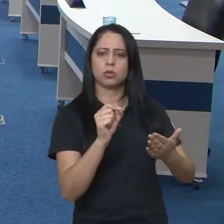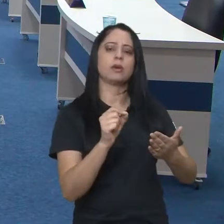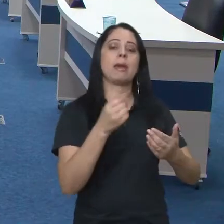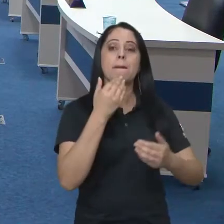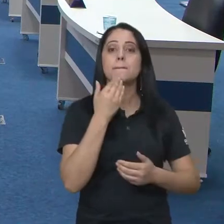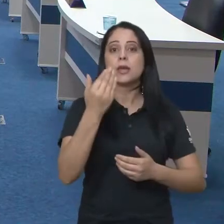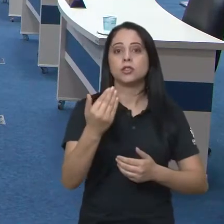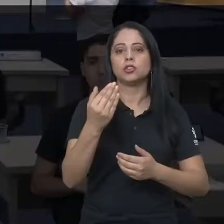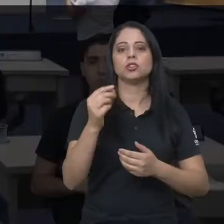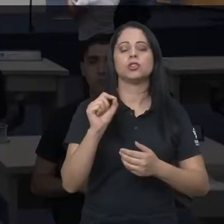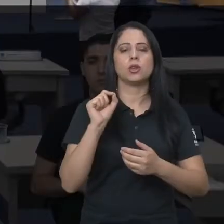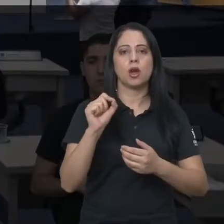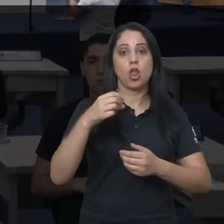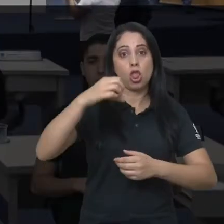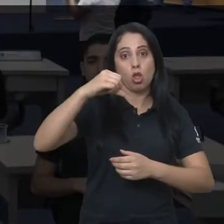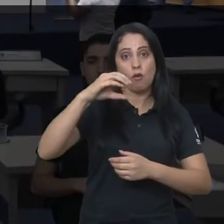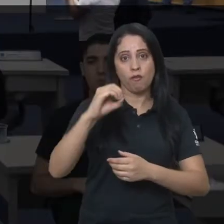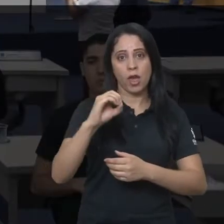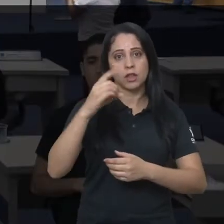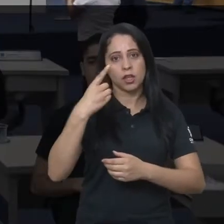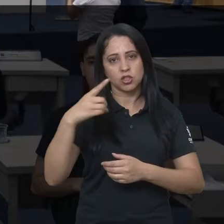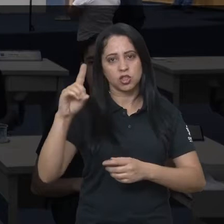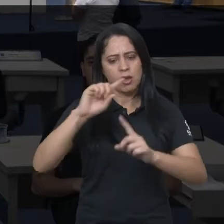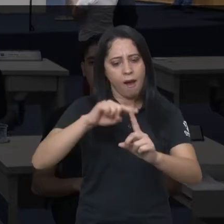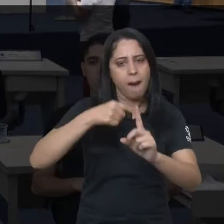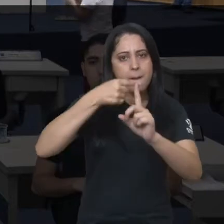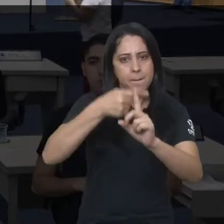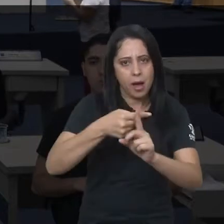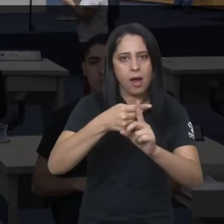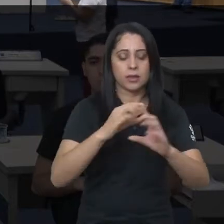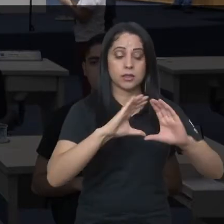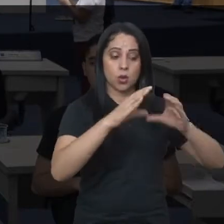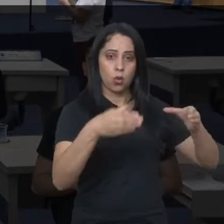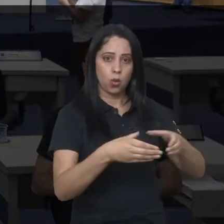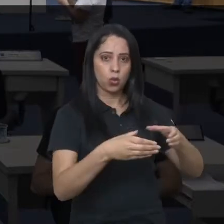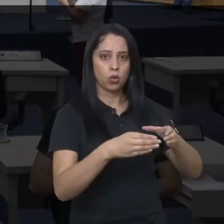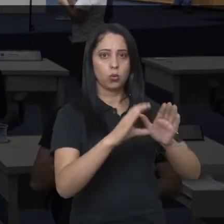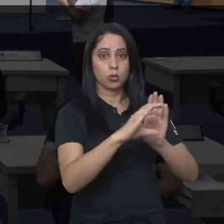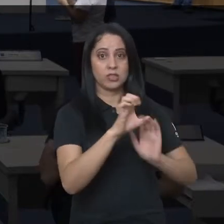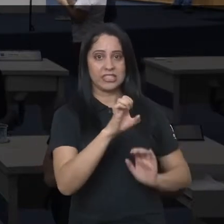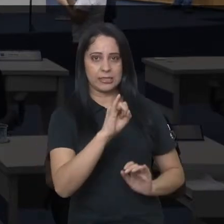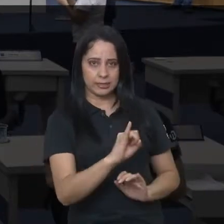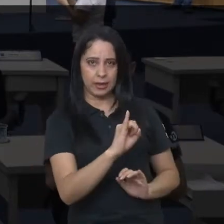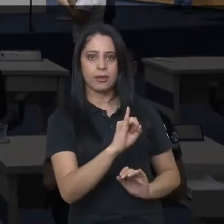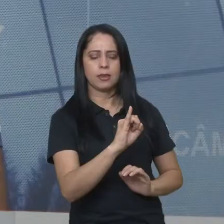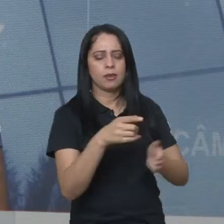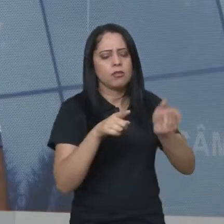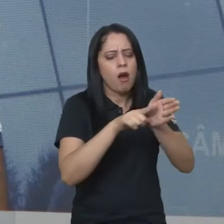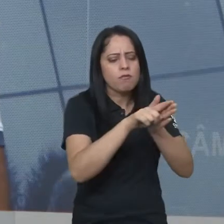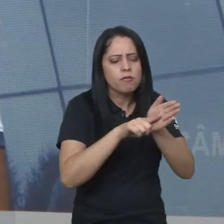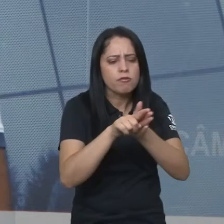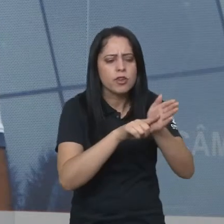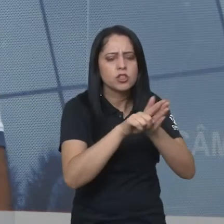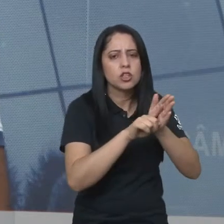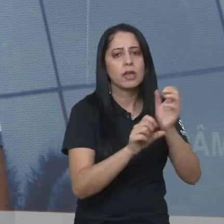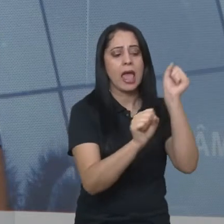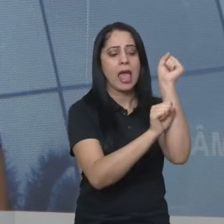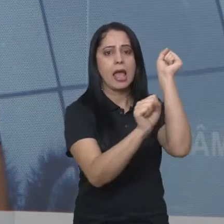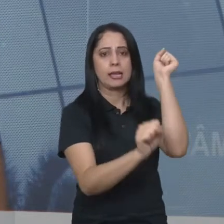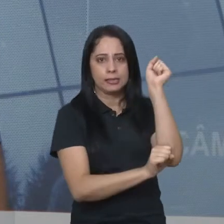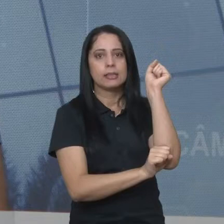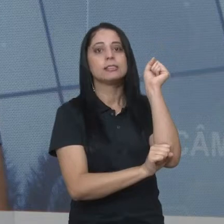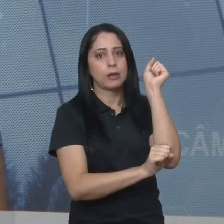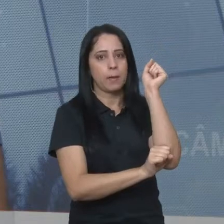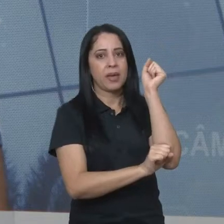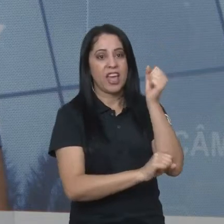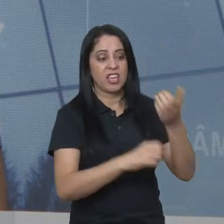requerimentos aprovados pedia a prorrogação por 90 dias do prazo dos trabalhos da Comissão Especial de Inquérito que